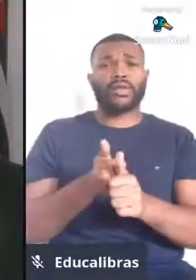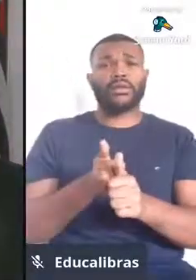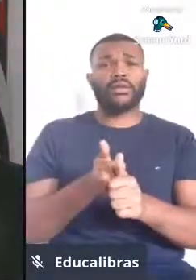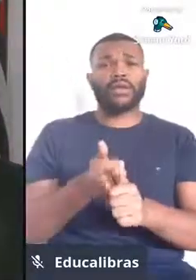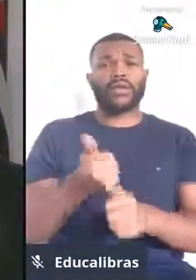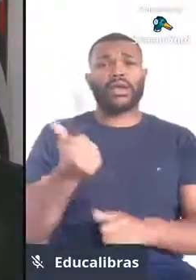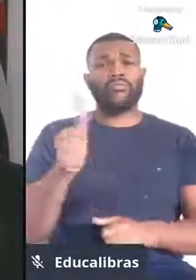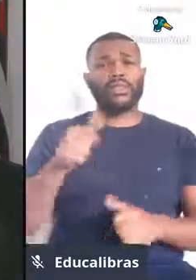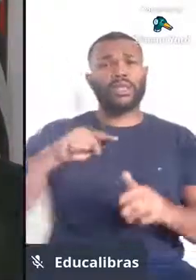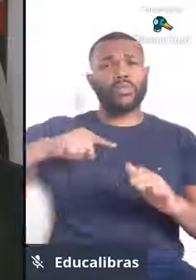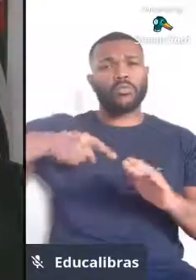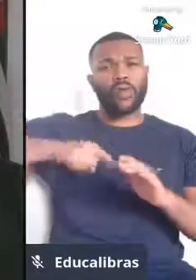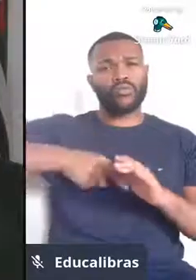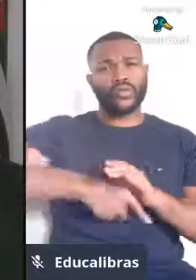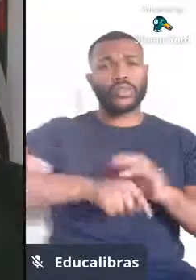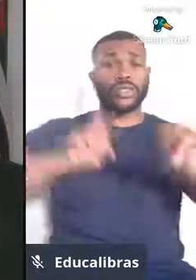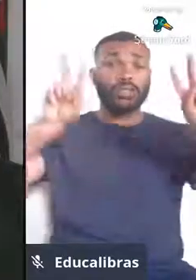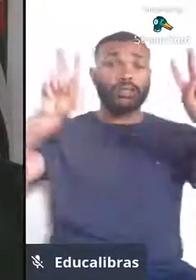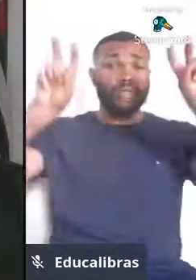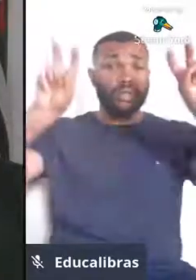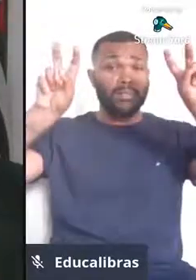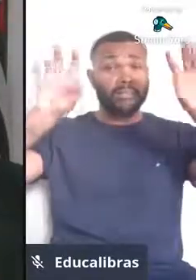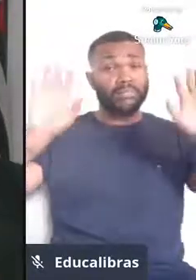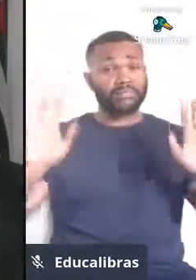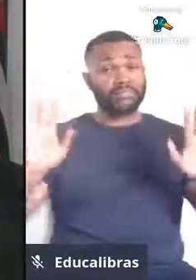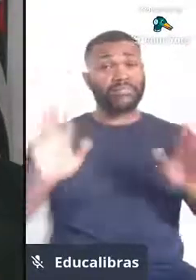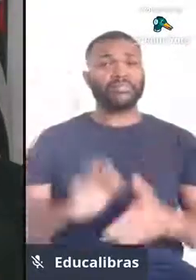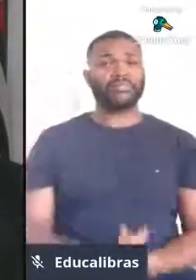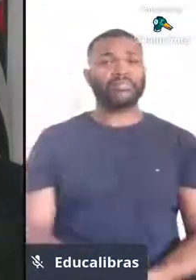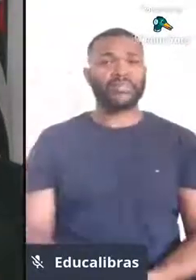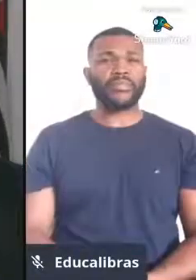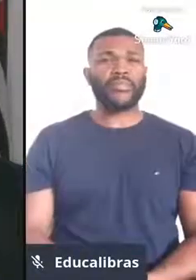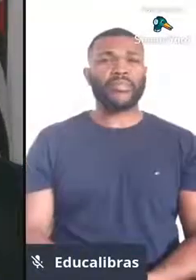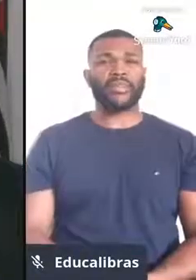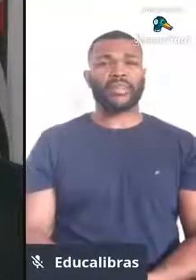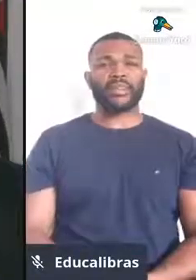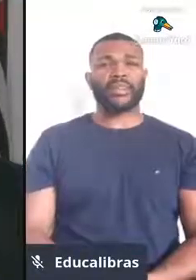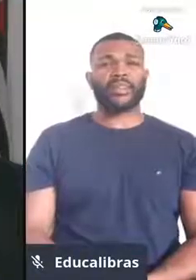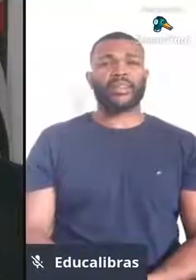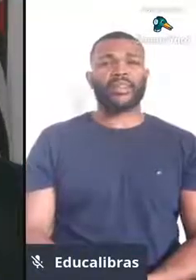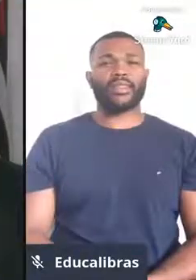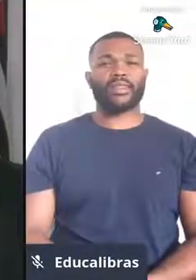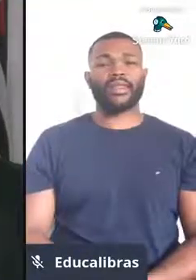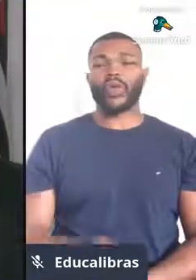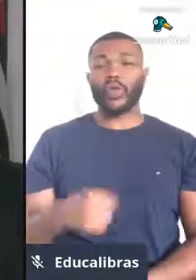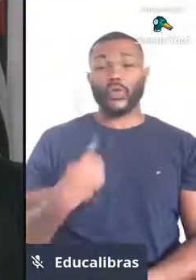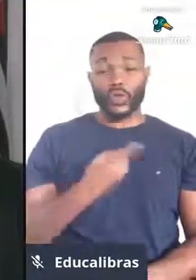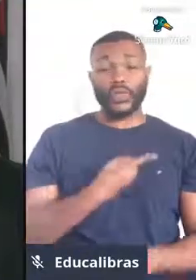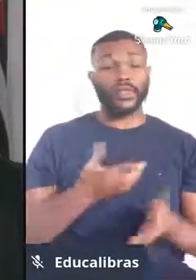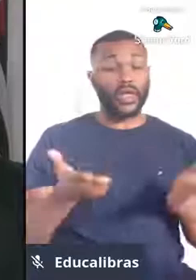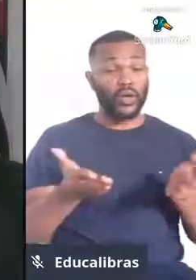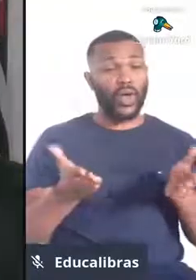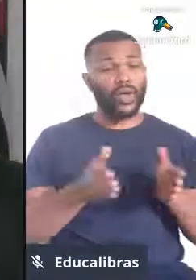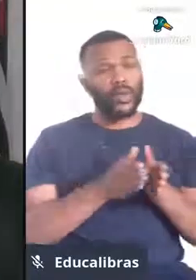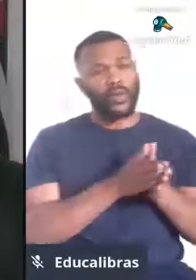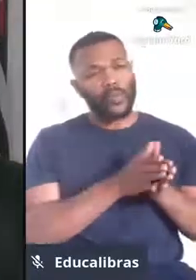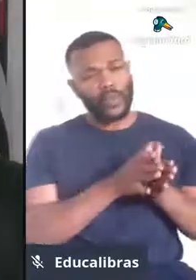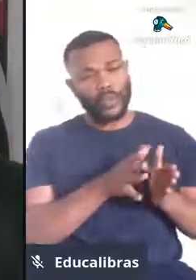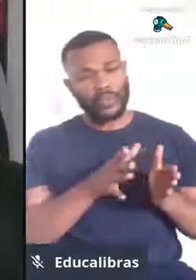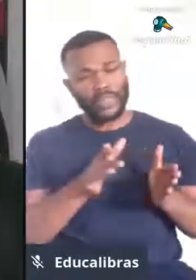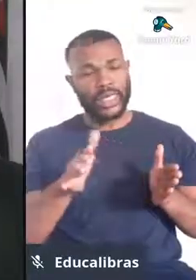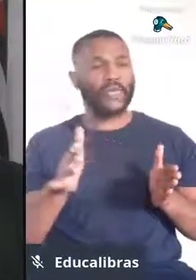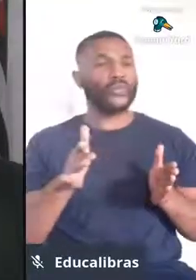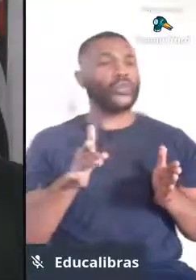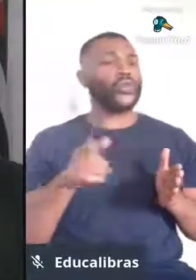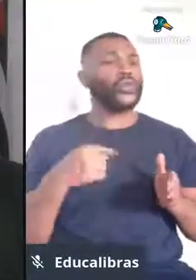profunda sobre o tema. Então, bom. A gente está num processo aqui, desculpa, uma das coisas que a gente está